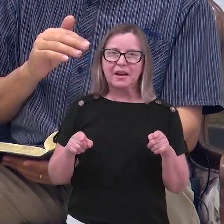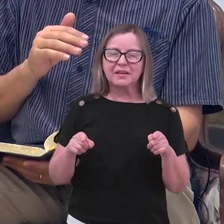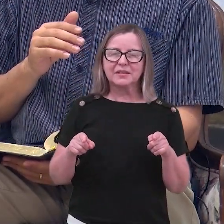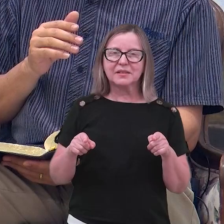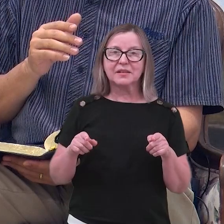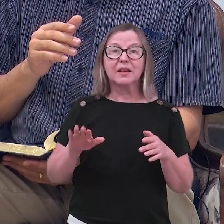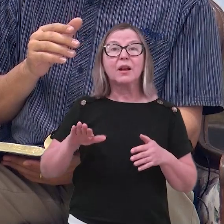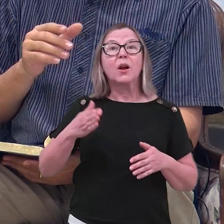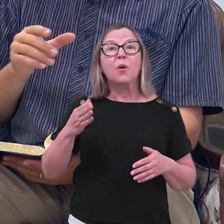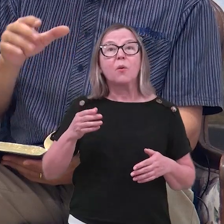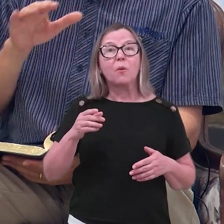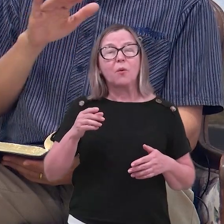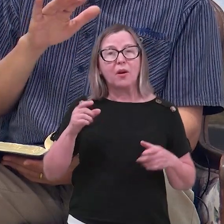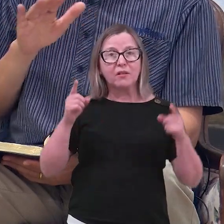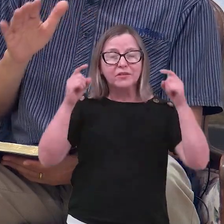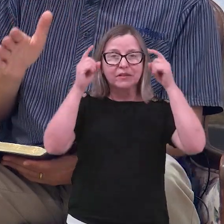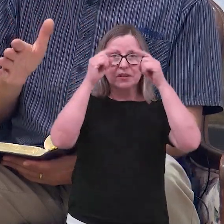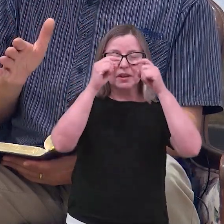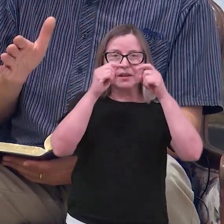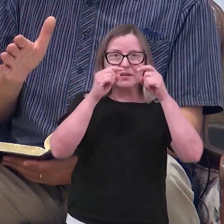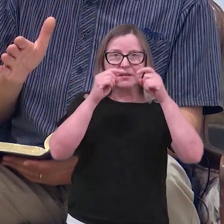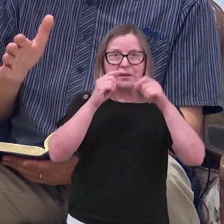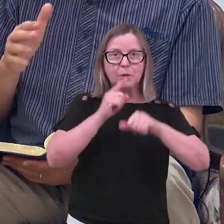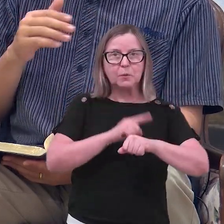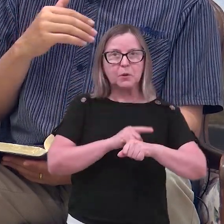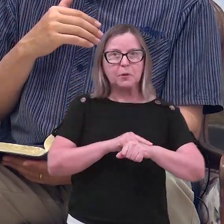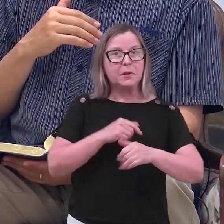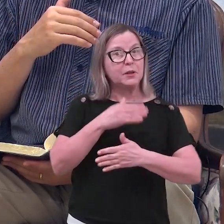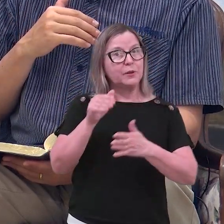dificuldade. É de que, quando está tudo bem,